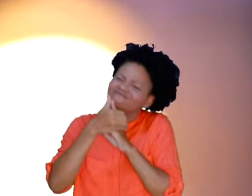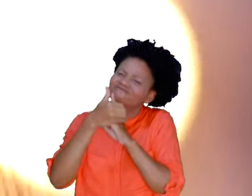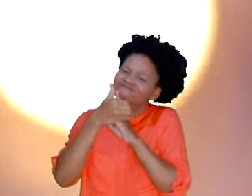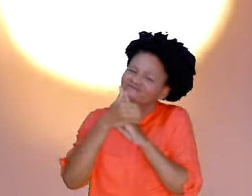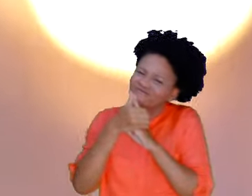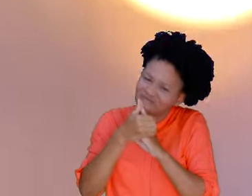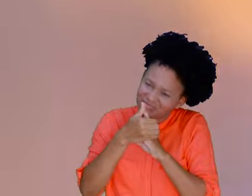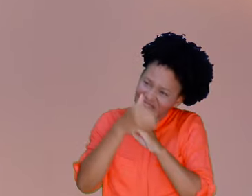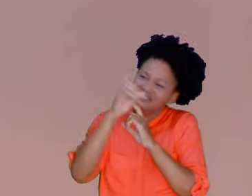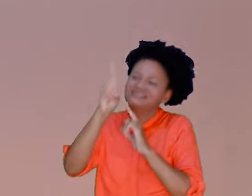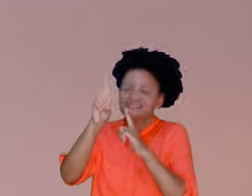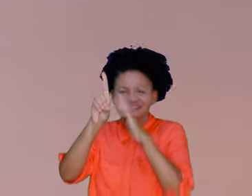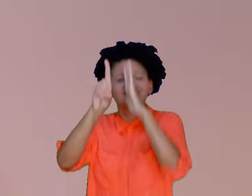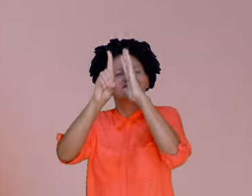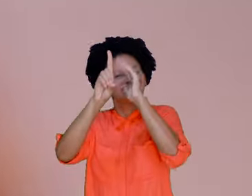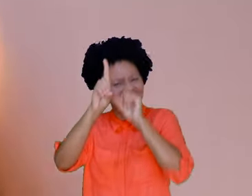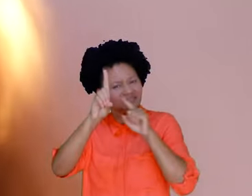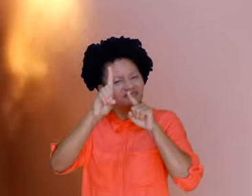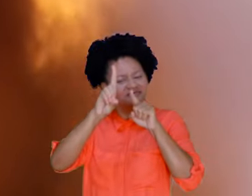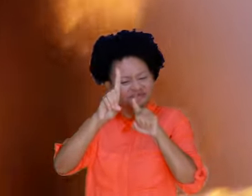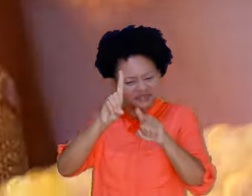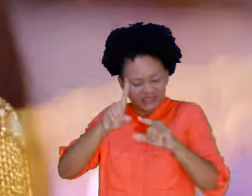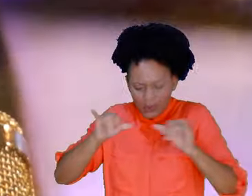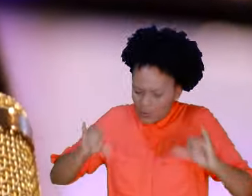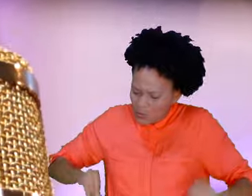Sei que sofri.